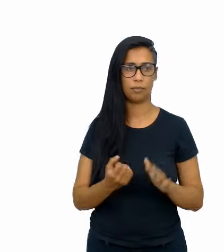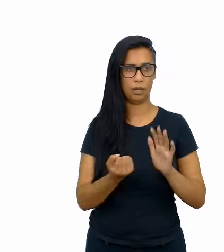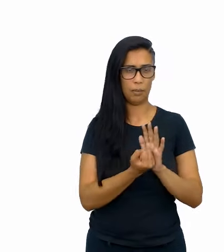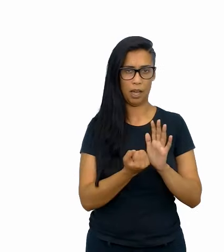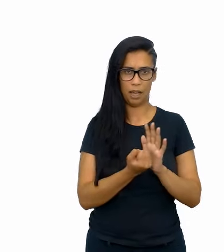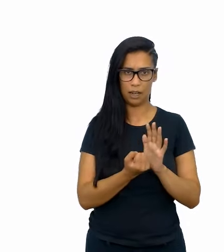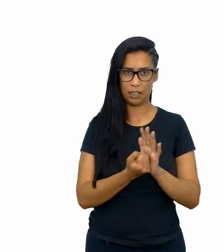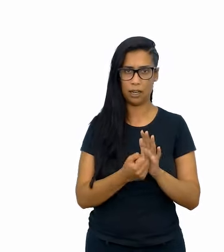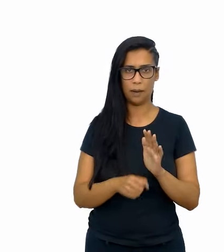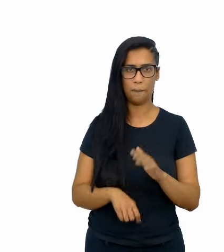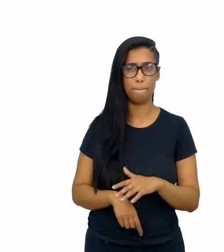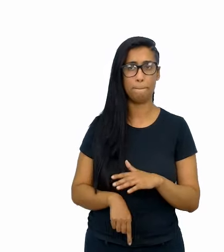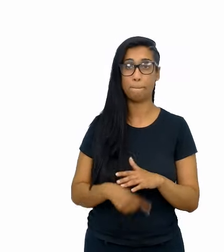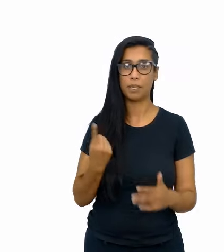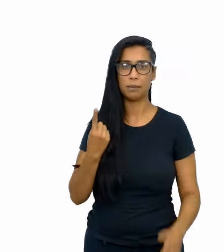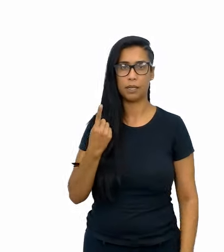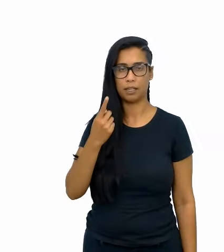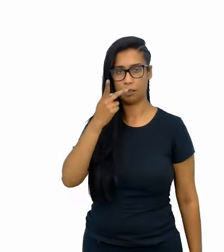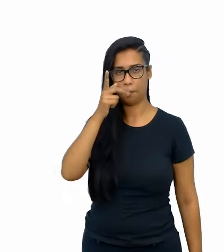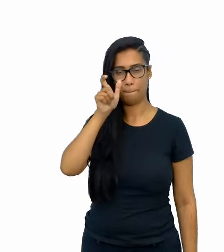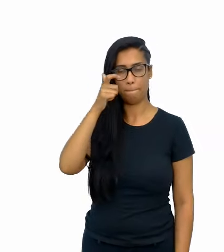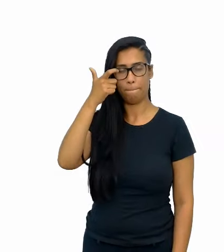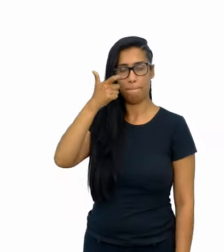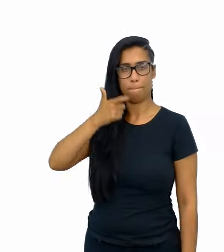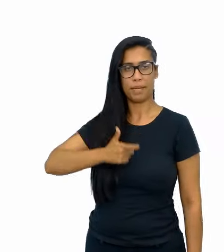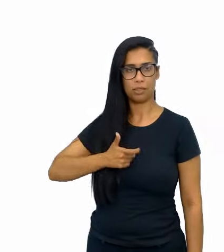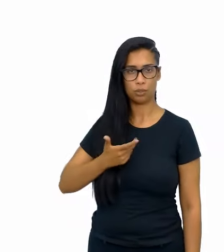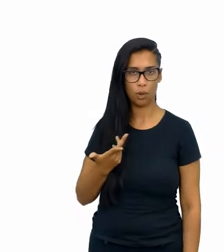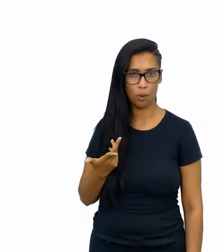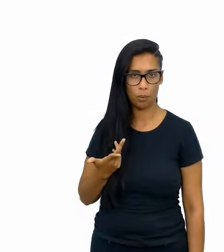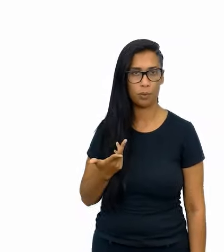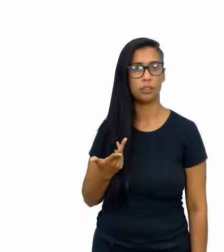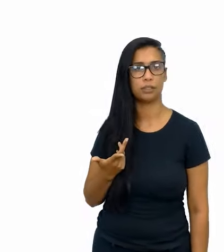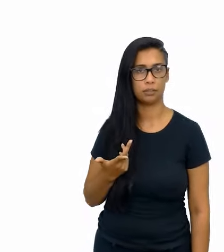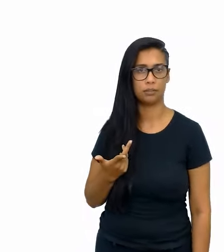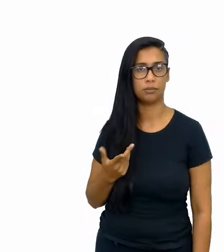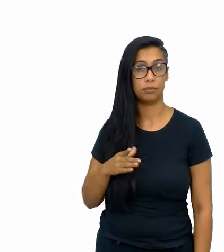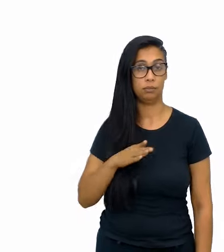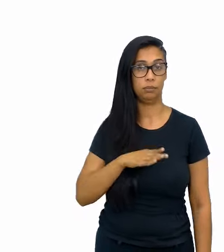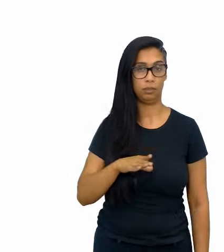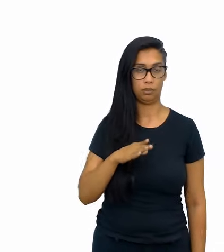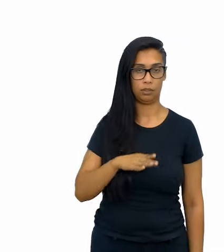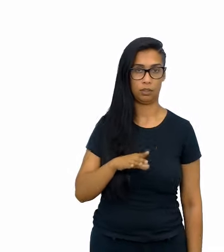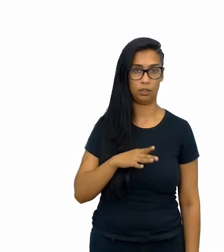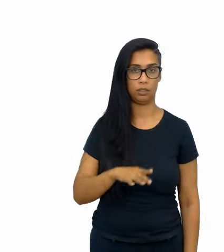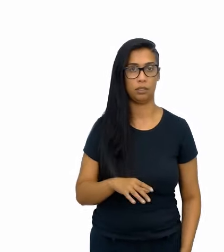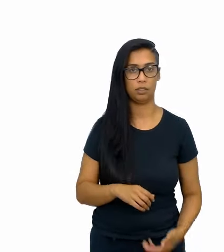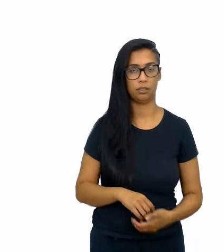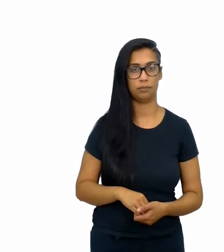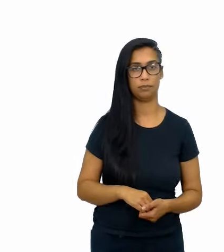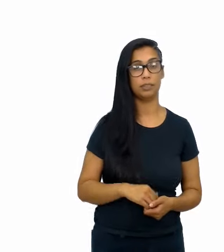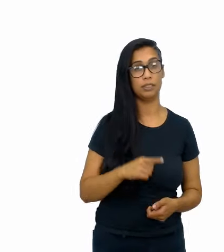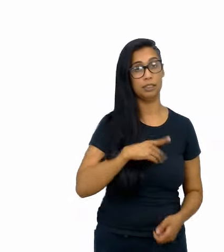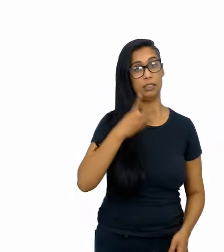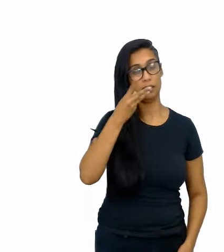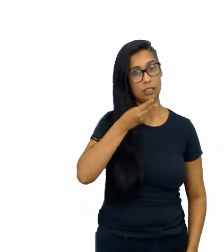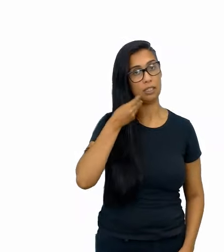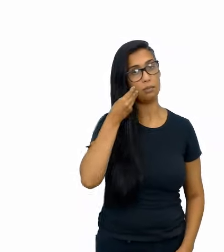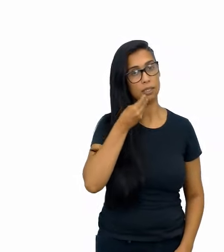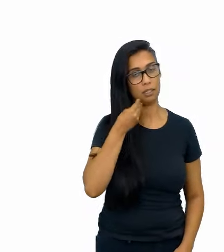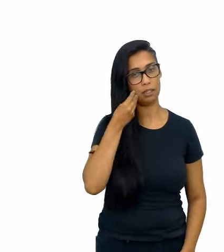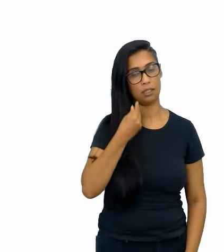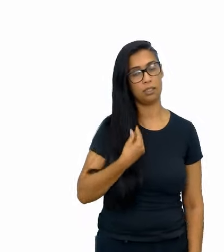eu ou o nós, se for um relato coletivo. Então, e esses relatos vão refletir sempre experiências